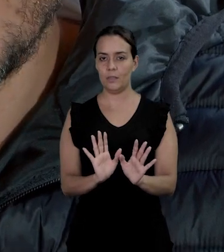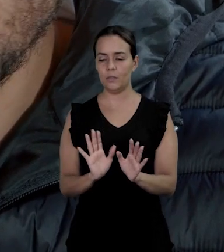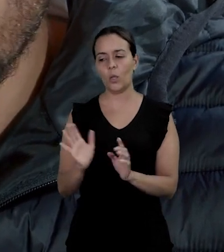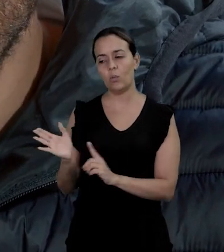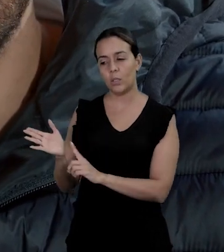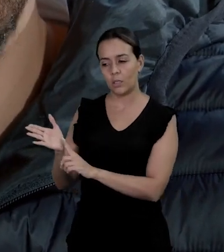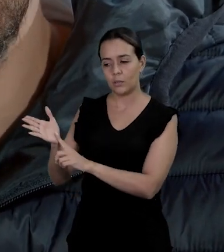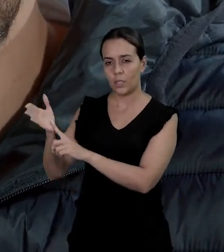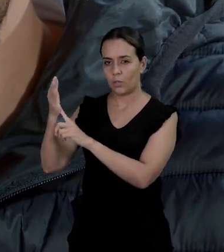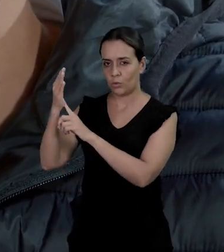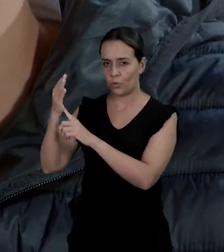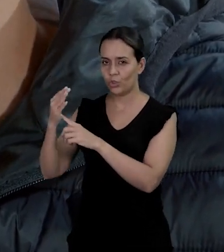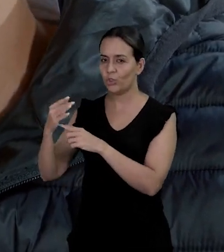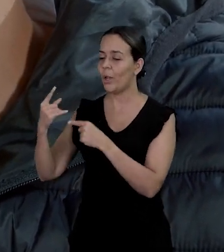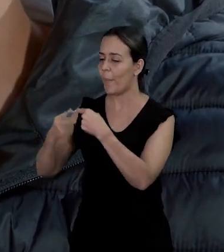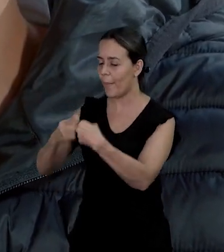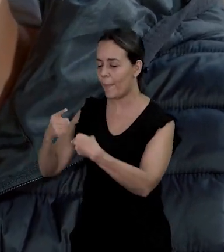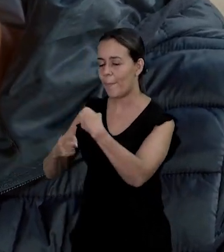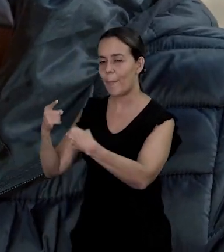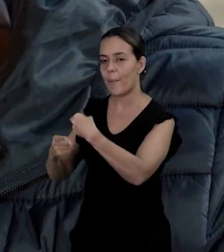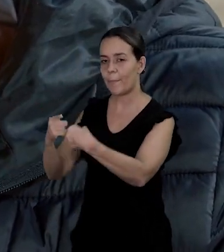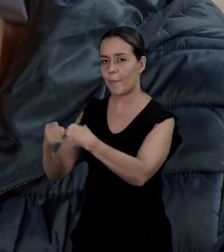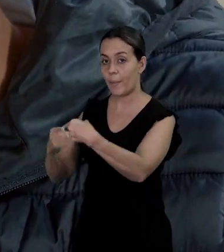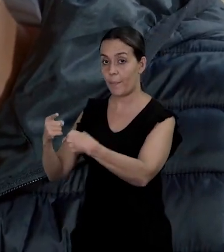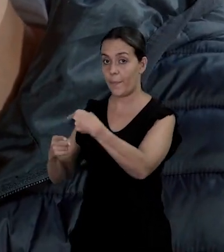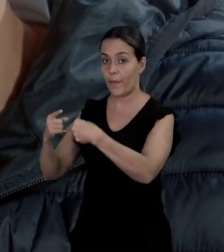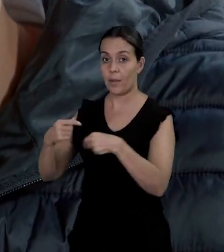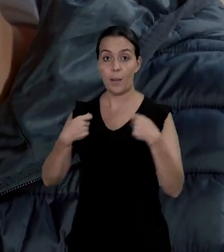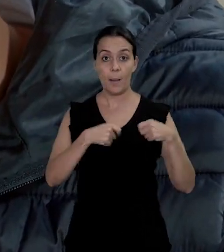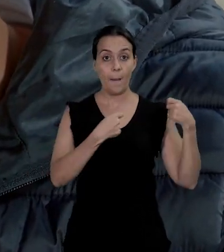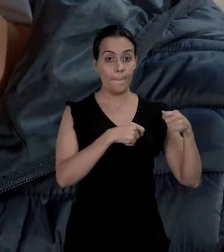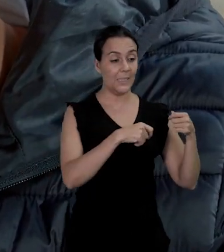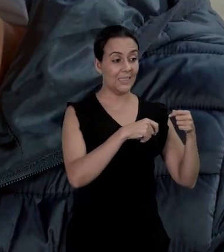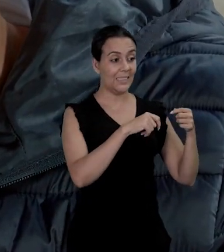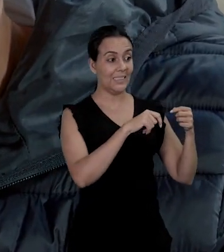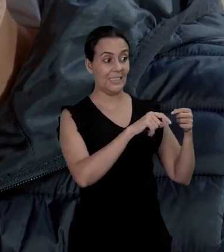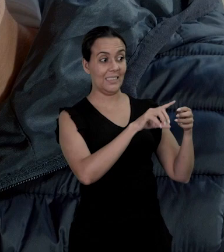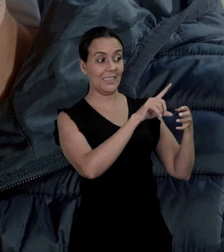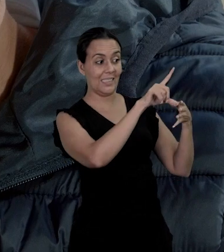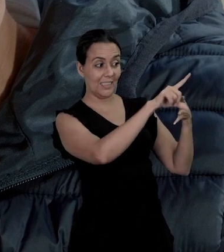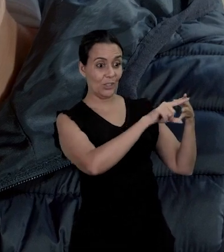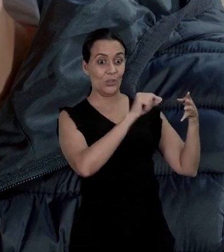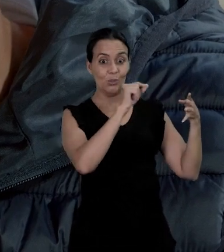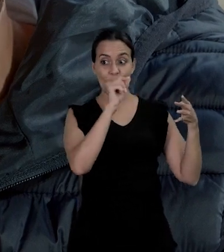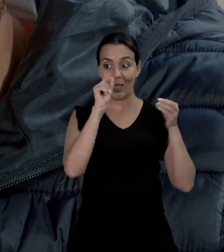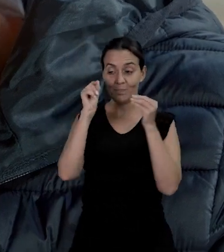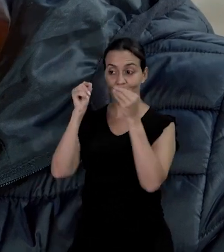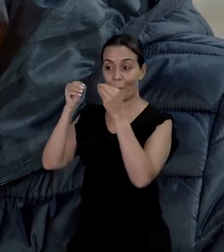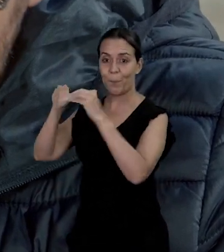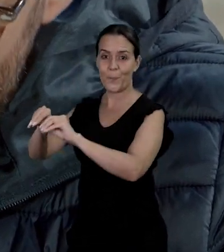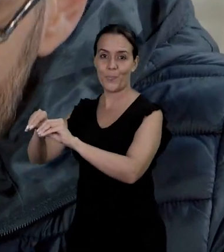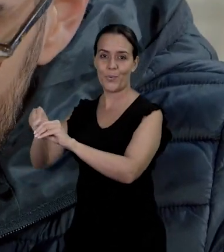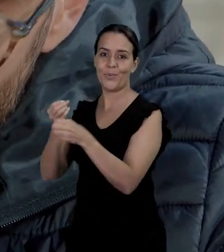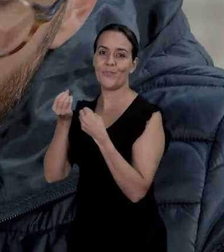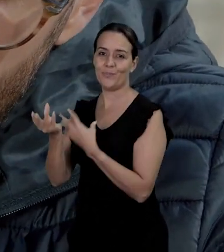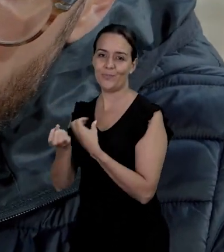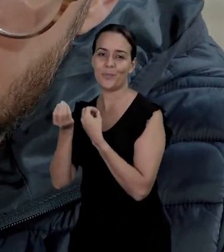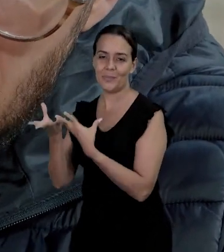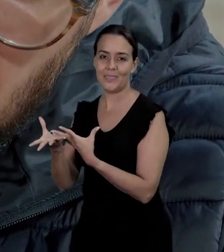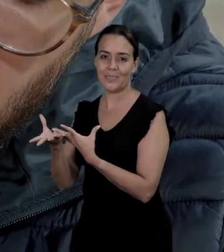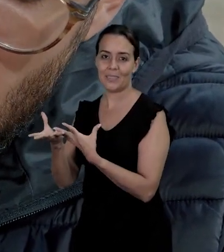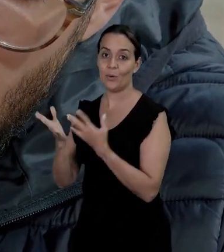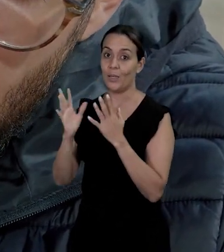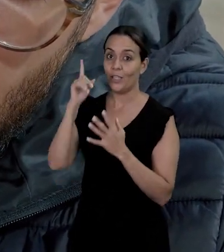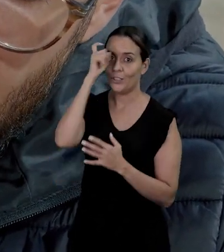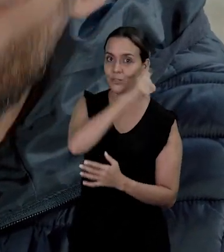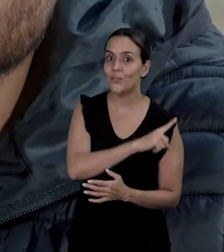é mais complicado porque nem socialmente e como humanos a gente conseguiu chegar num consenso. Então, quer